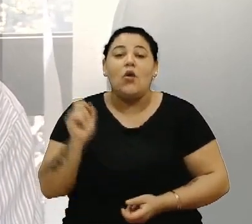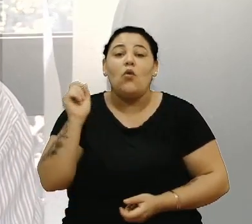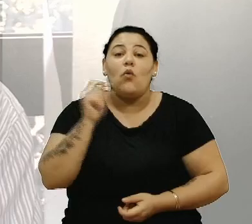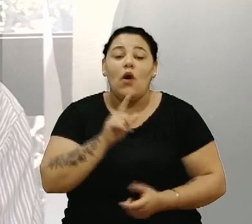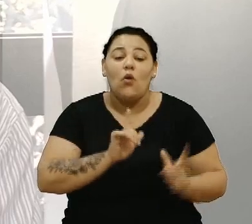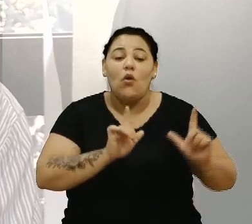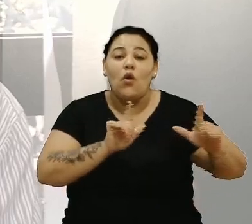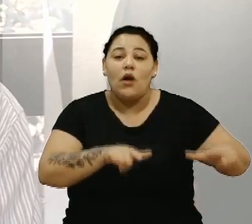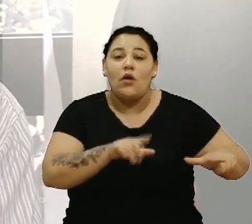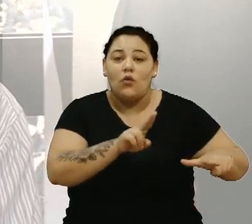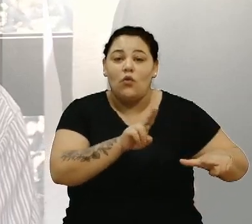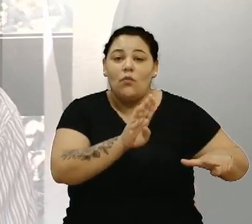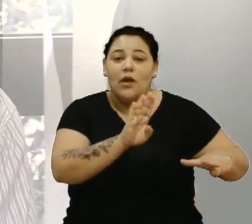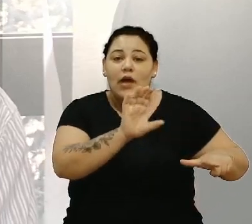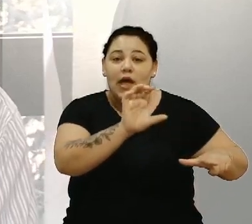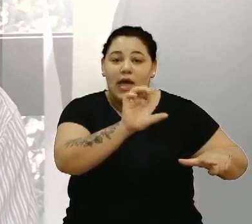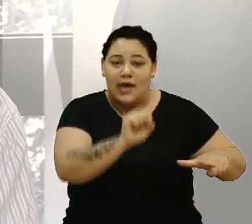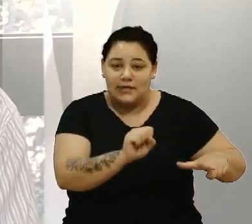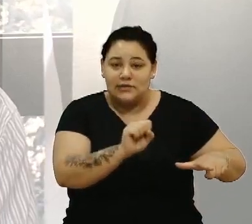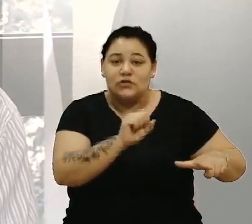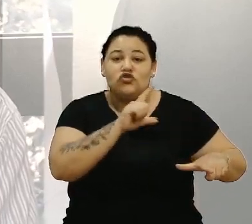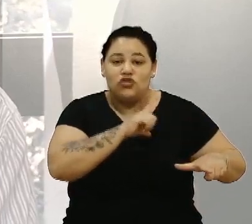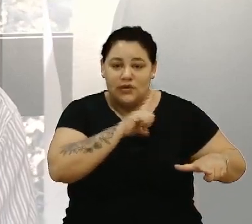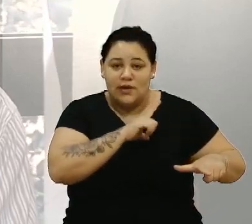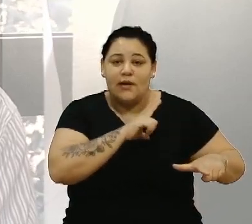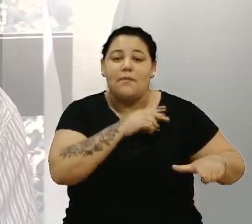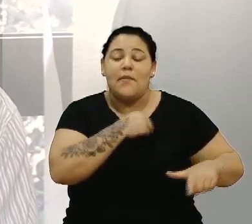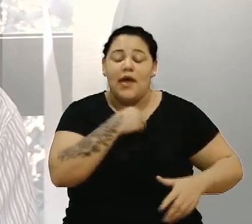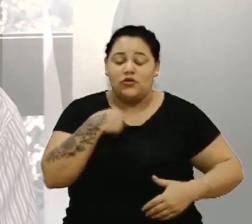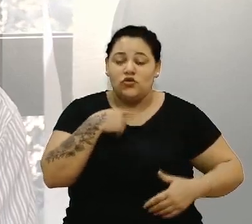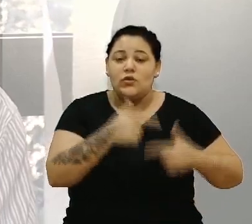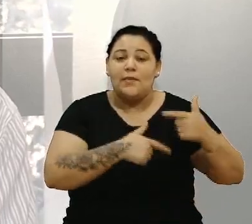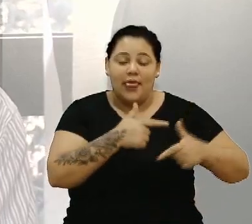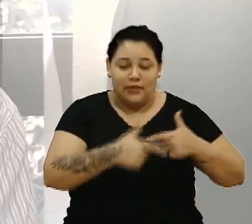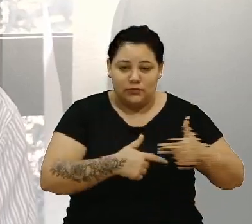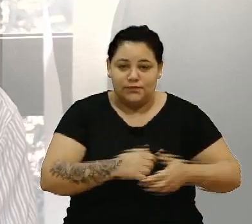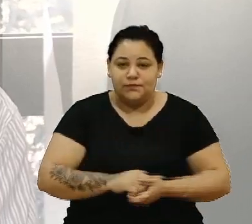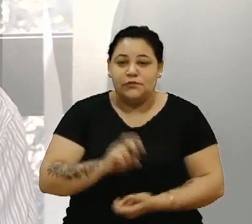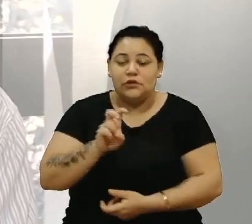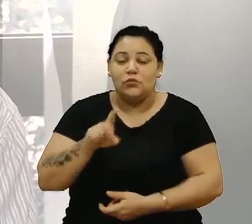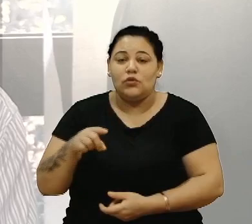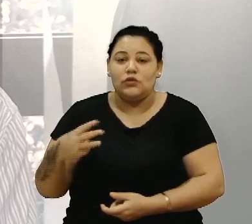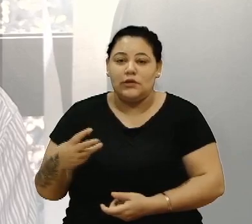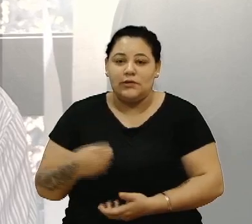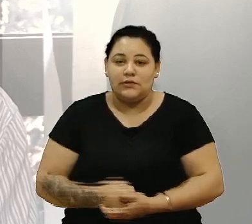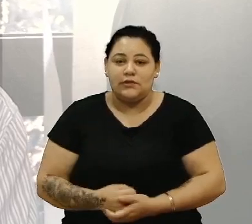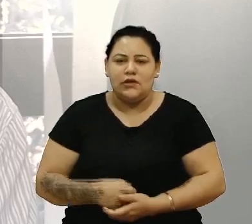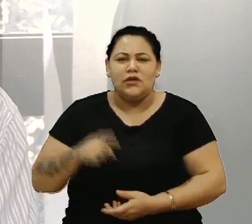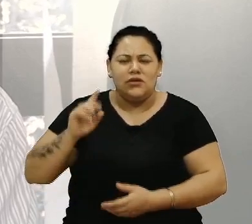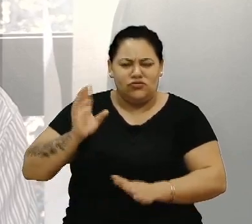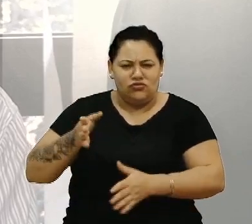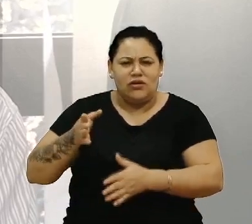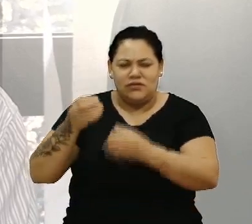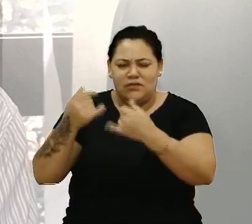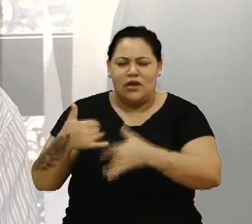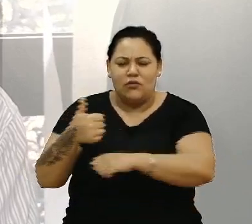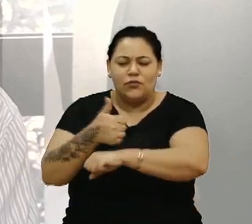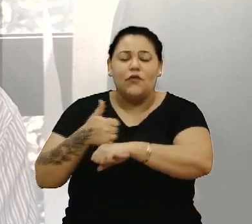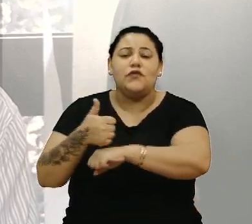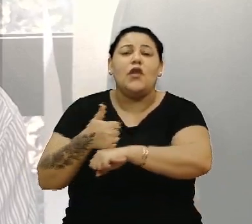de saúde estavam alocados? 5.3. Dos profissionais mencionados, quanto foram